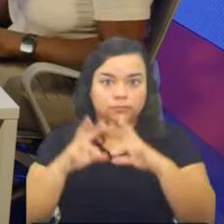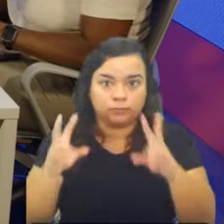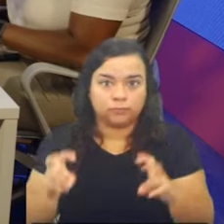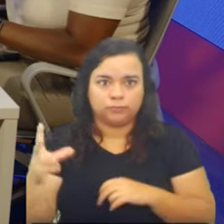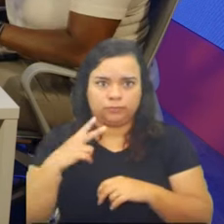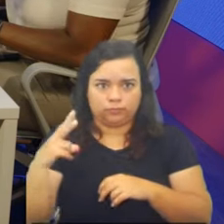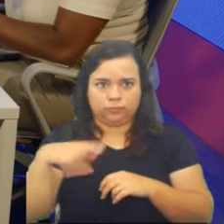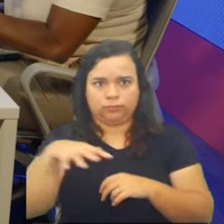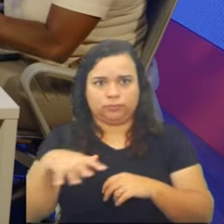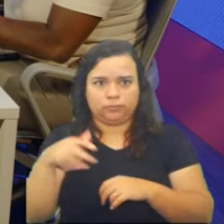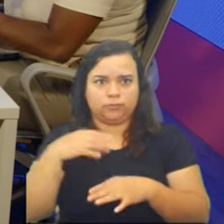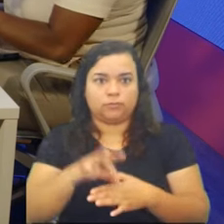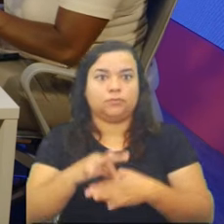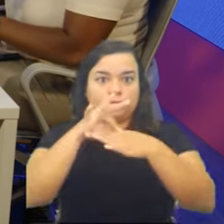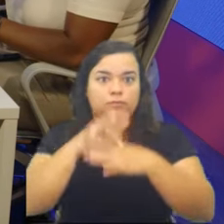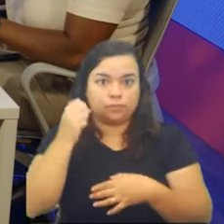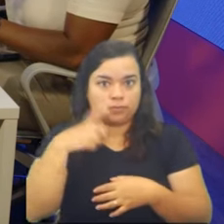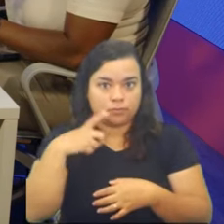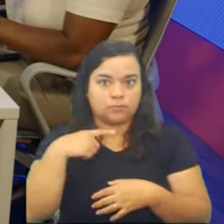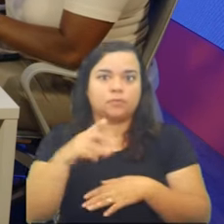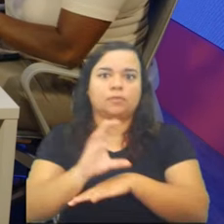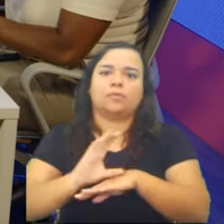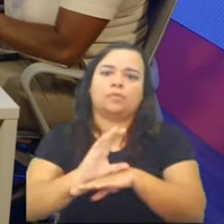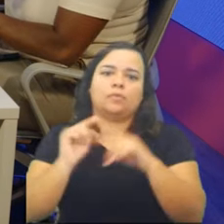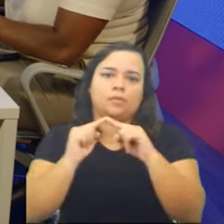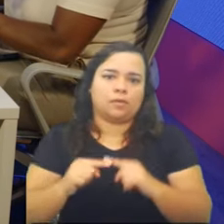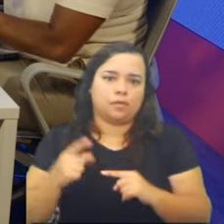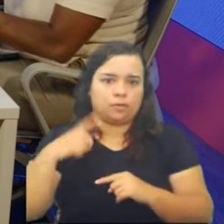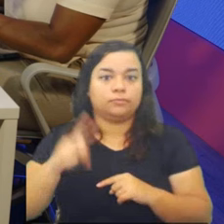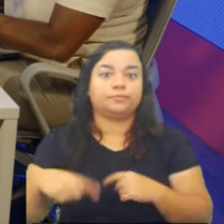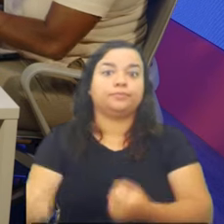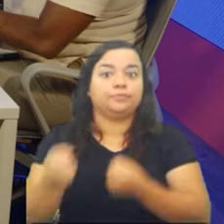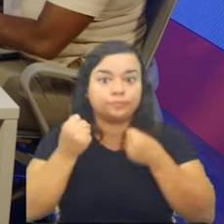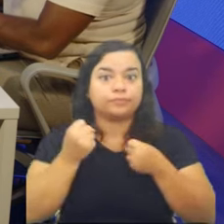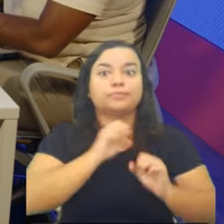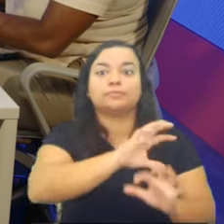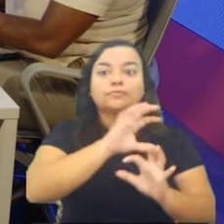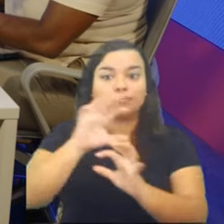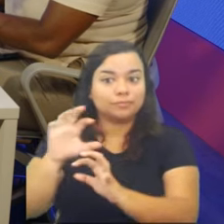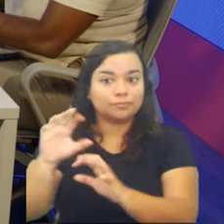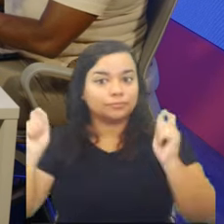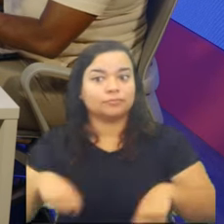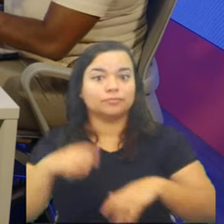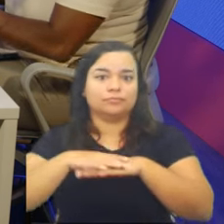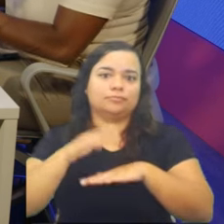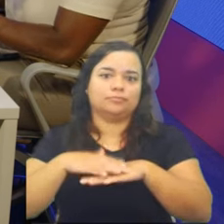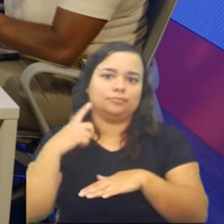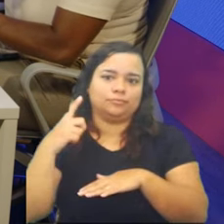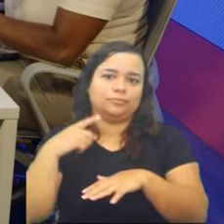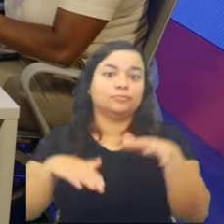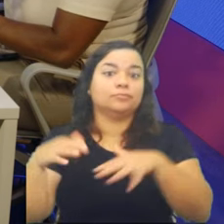privada estar em alta liderança estar em Conselhos é você ter o poder de influenciar é